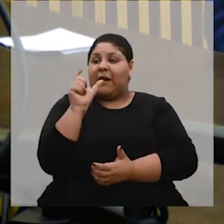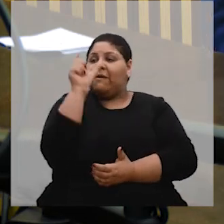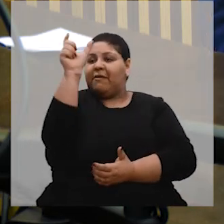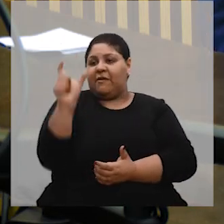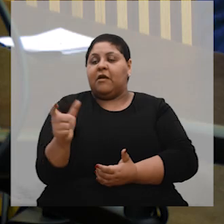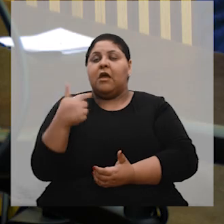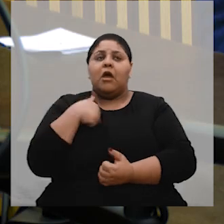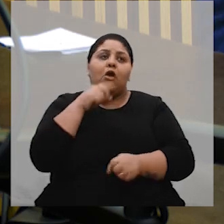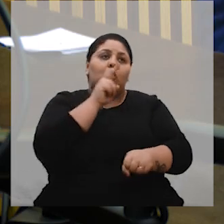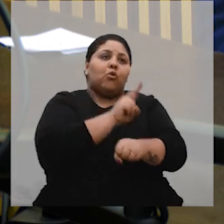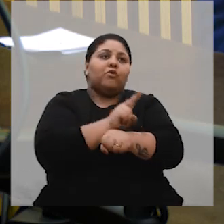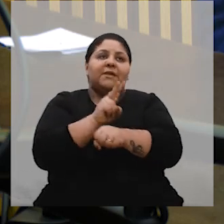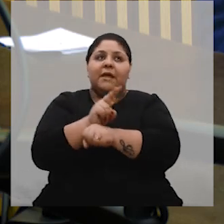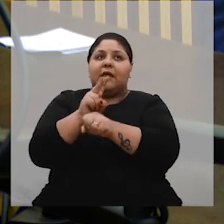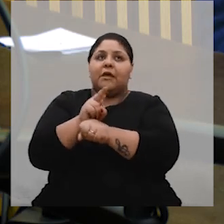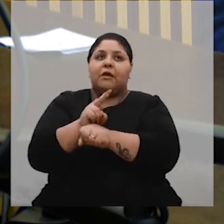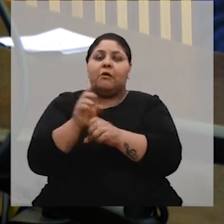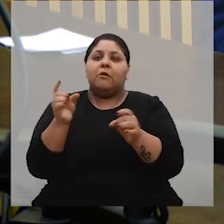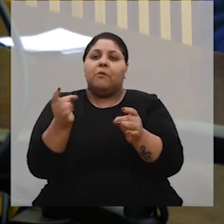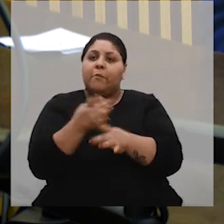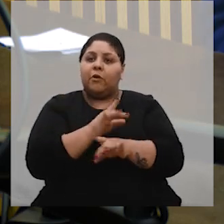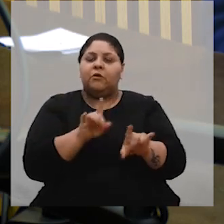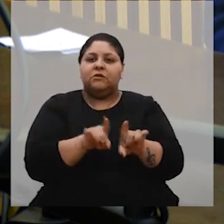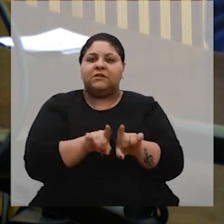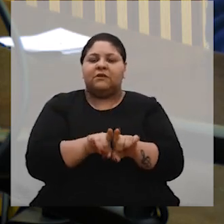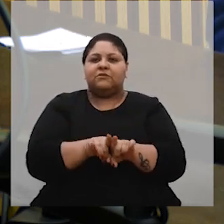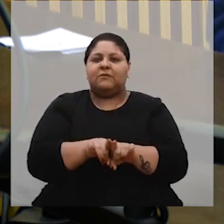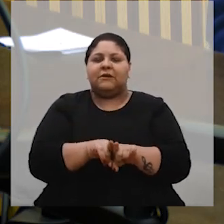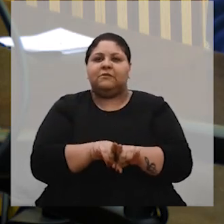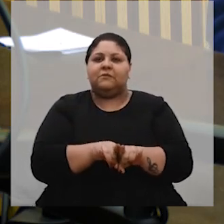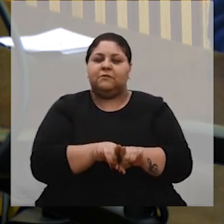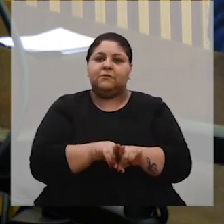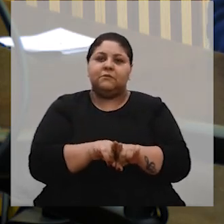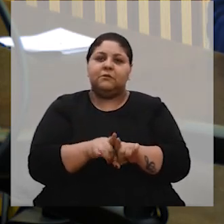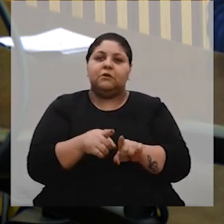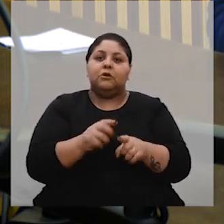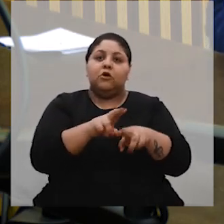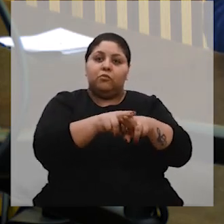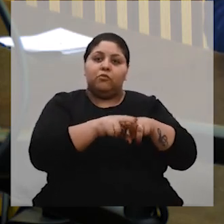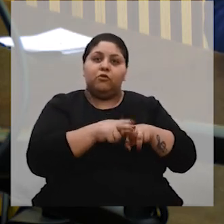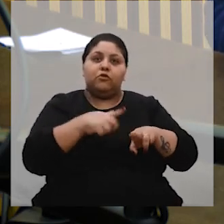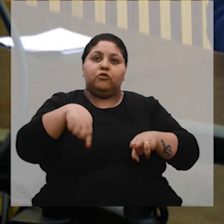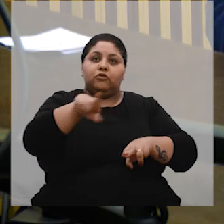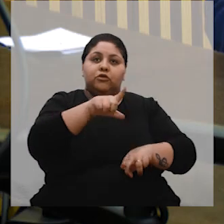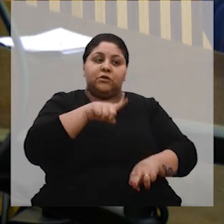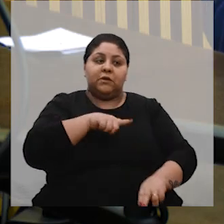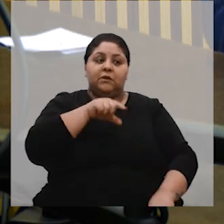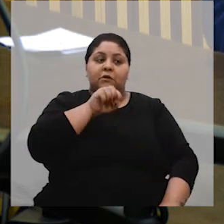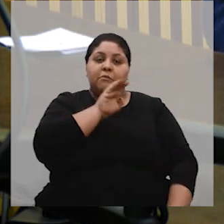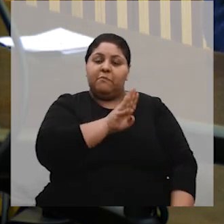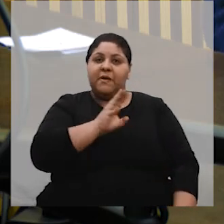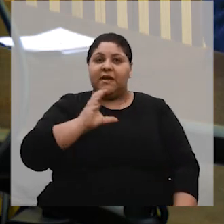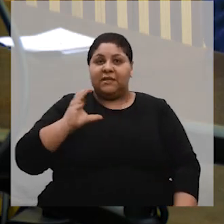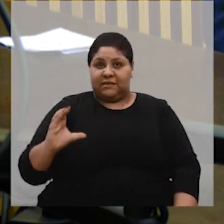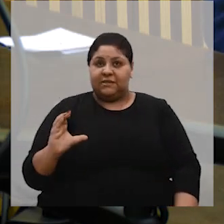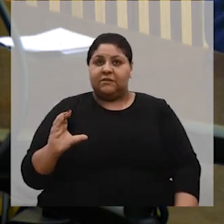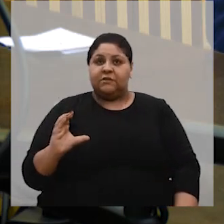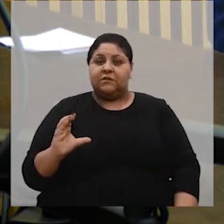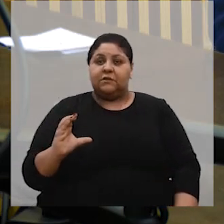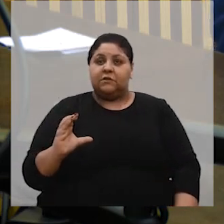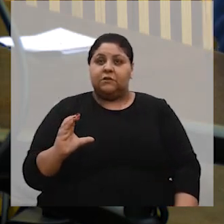da pessoa dizendo eu tratei e estou curado. Então, por esta razão, a gente tem B e C, uma